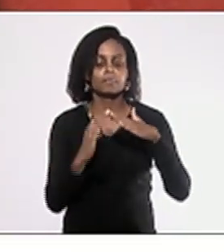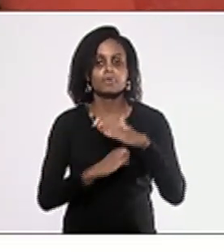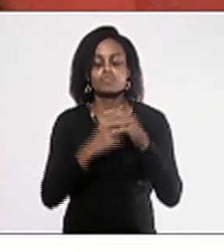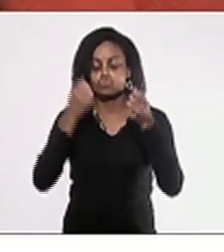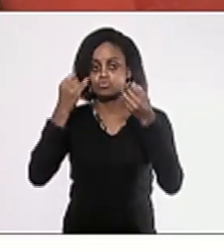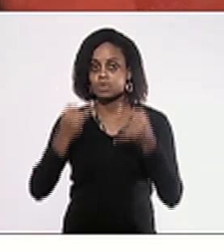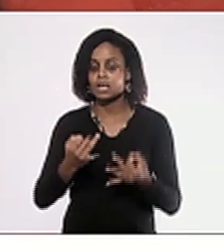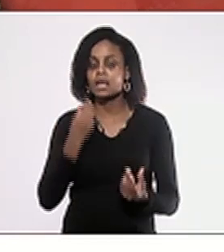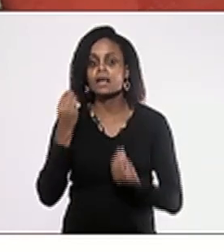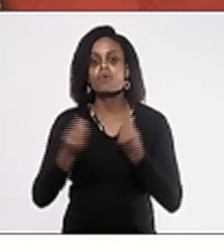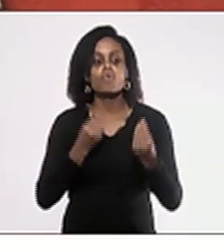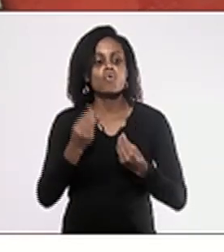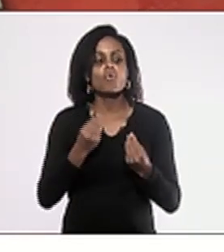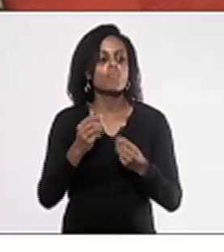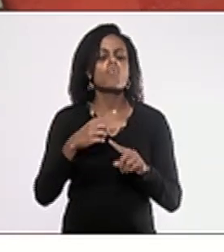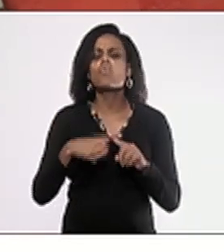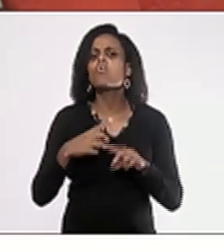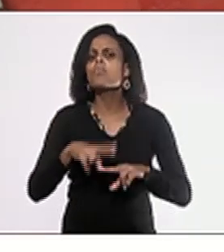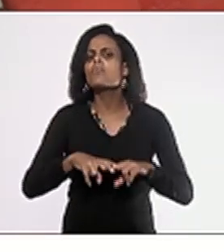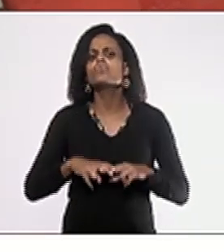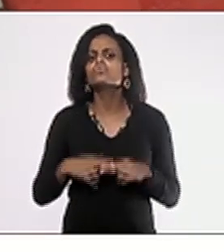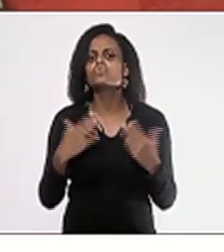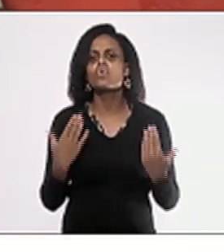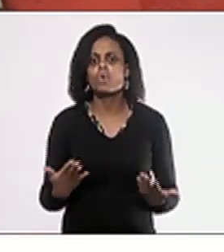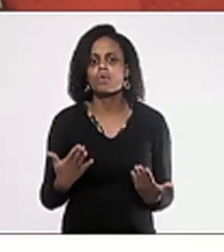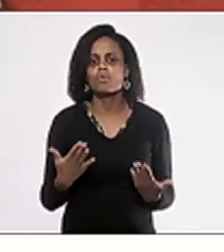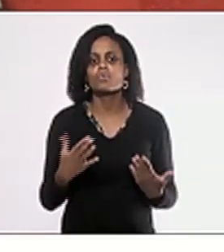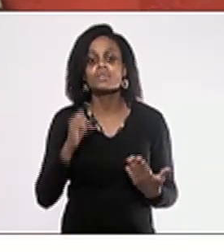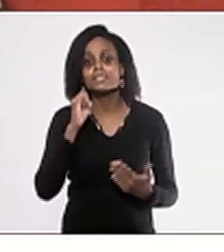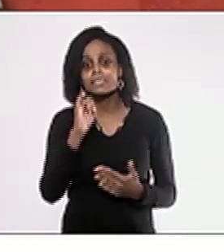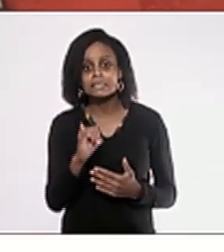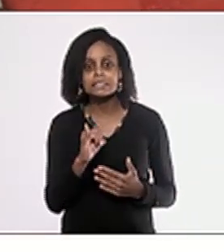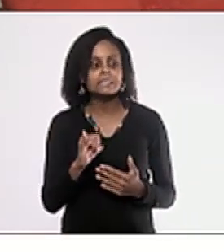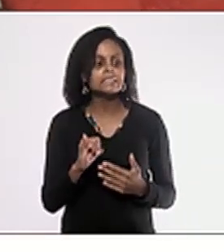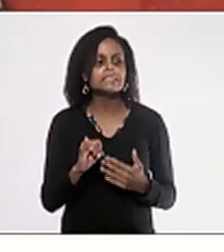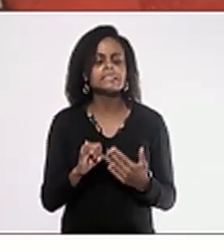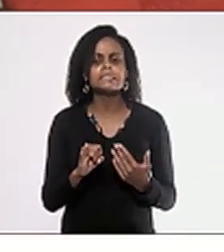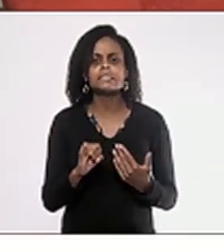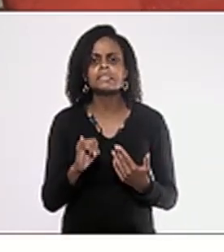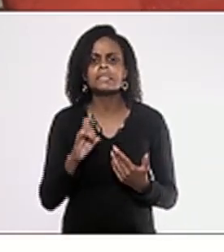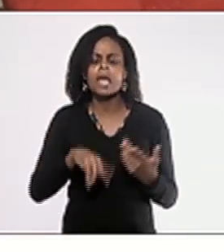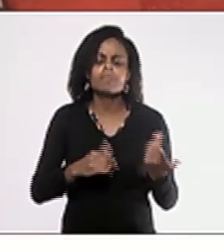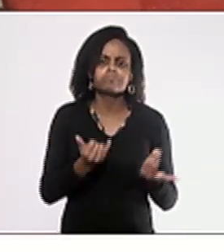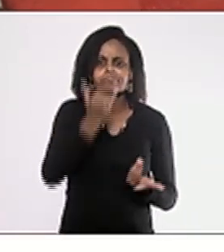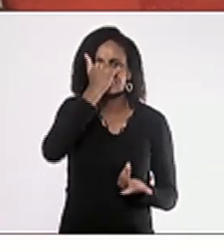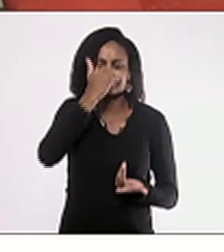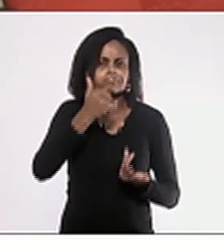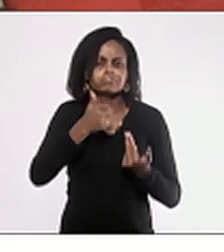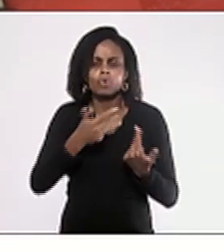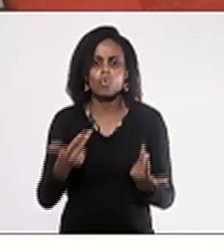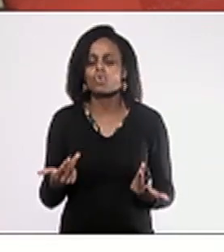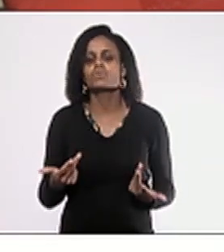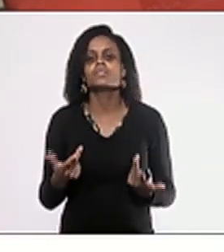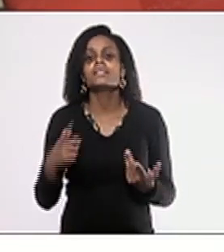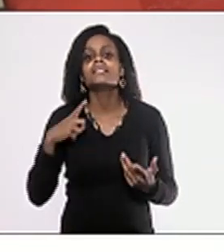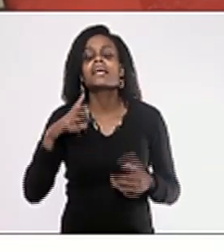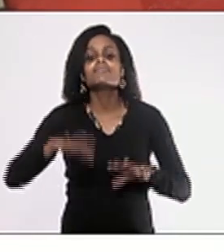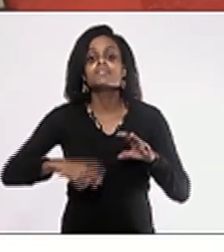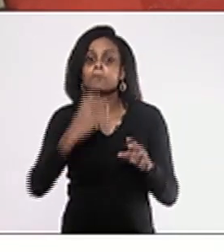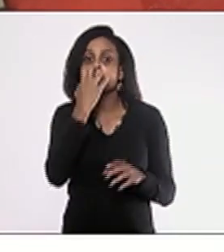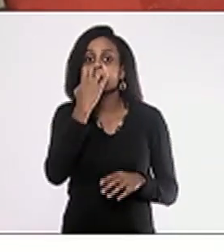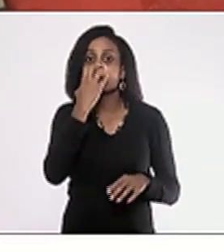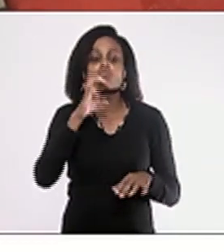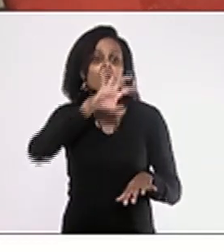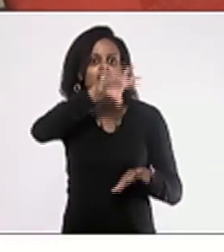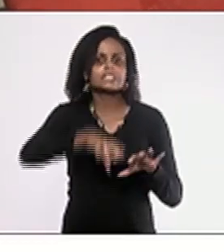forma qual foi o motivo. Se foi um eventual dano. Tem muitos casos de cachorro que